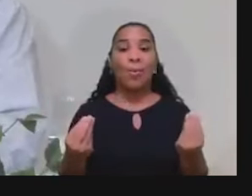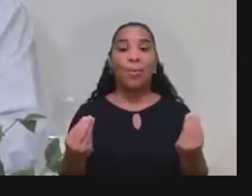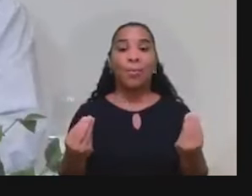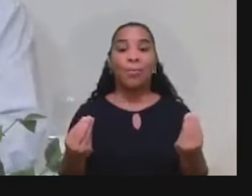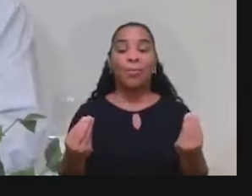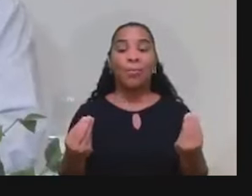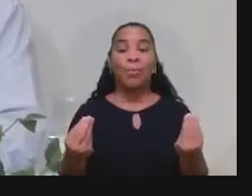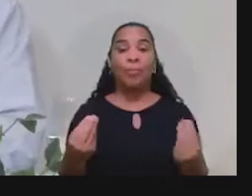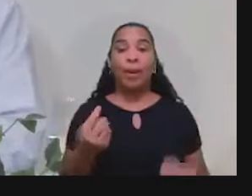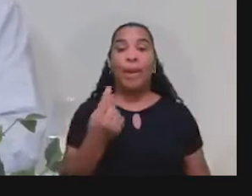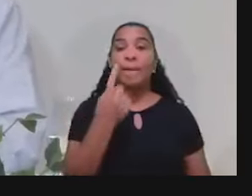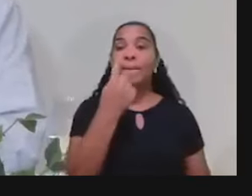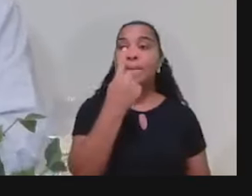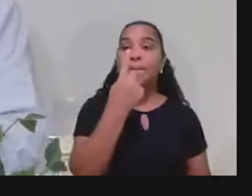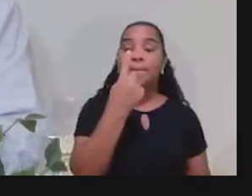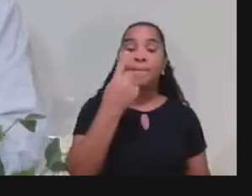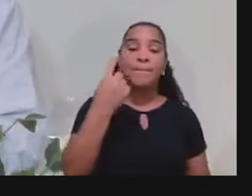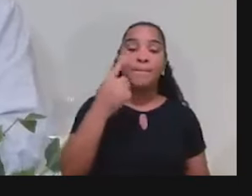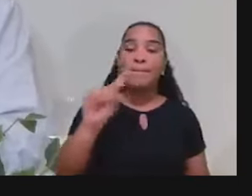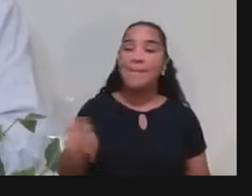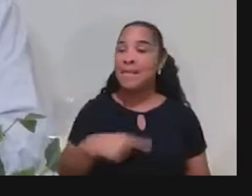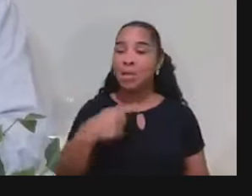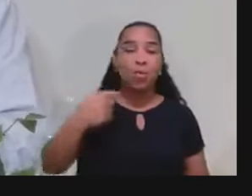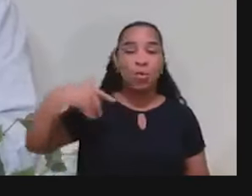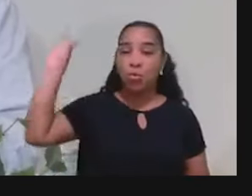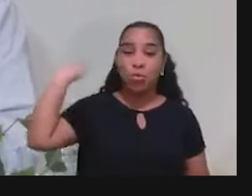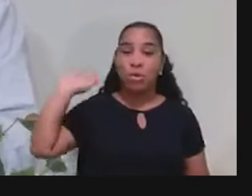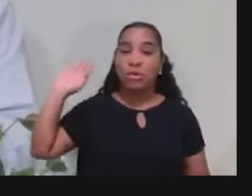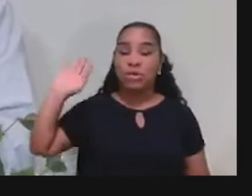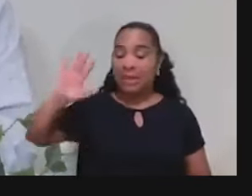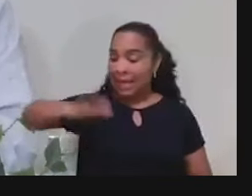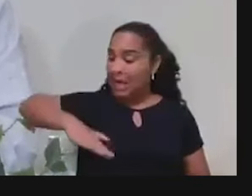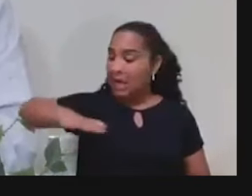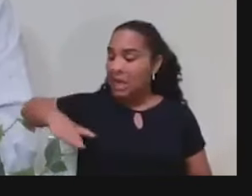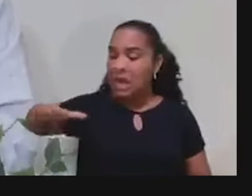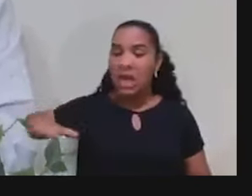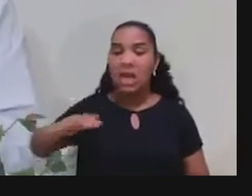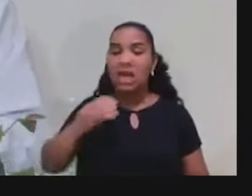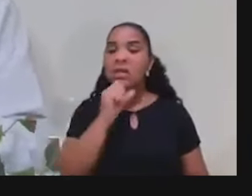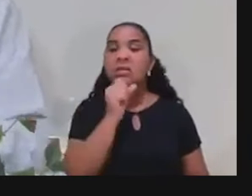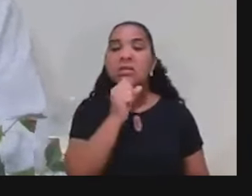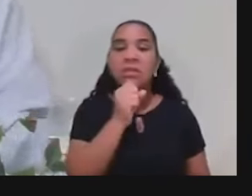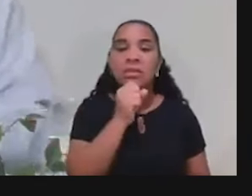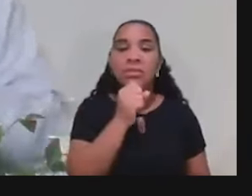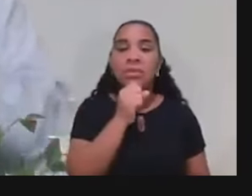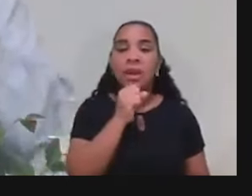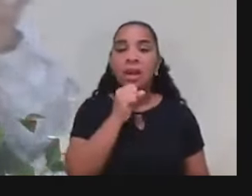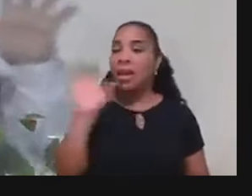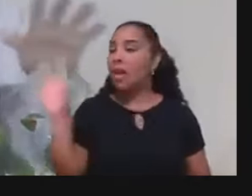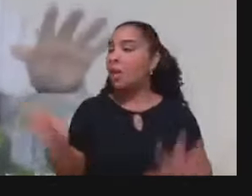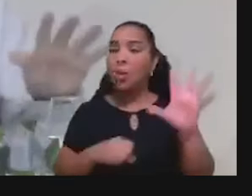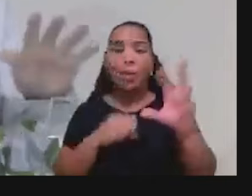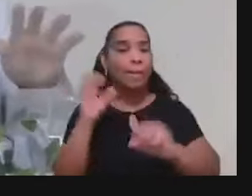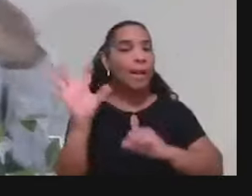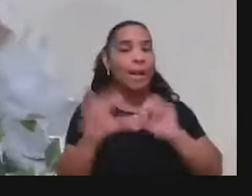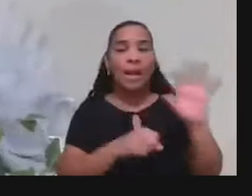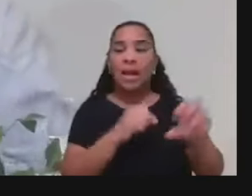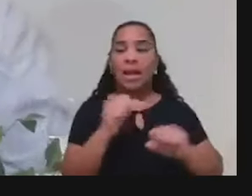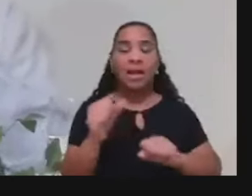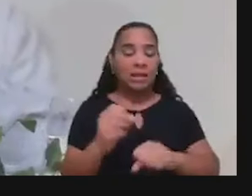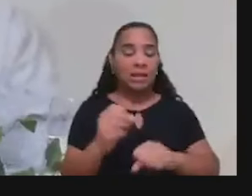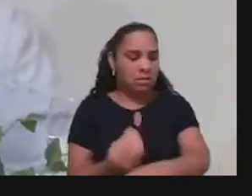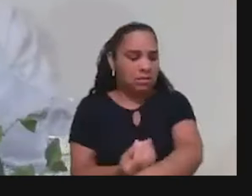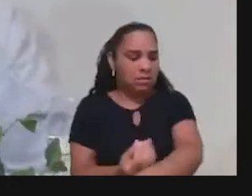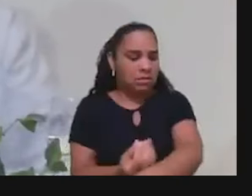tantas pessoas, crianças de colo, idosos de 80 anos. E não sensibilizou.